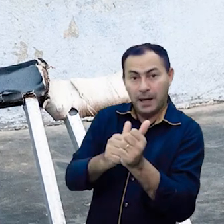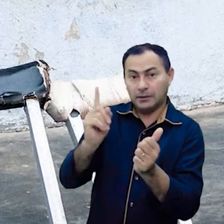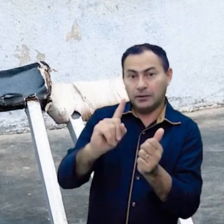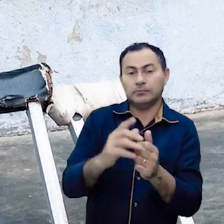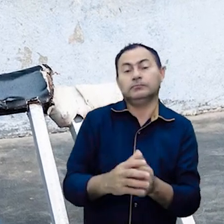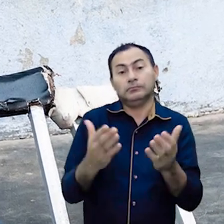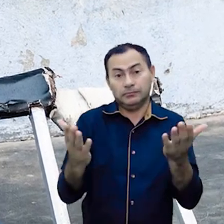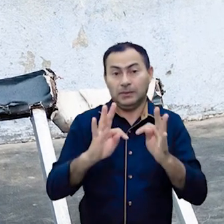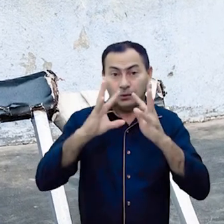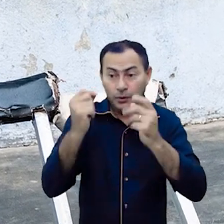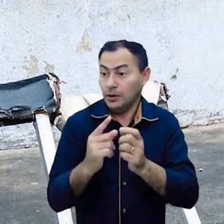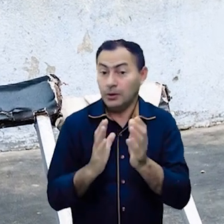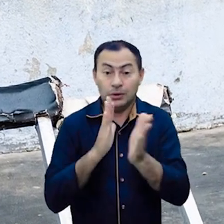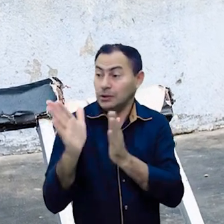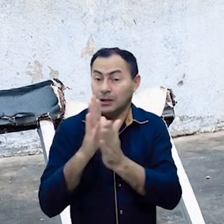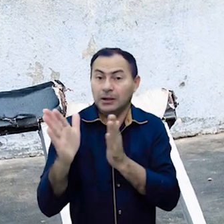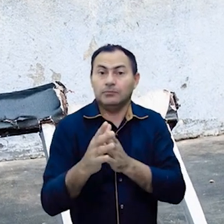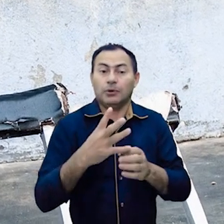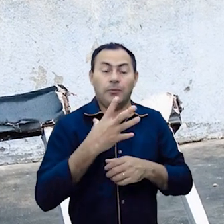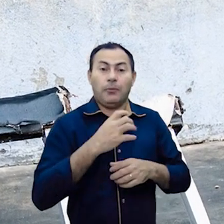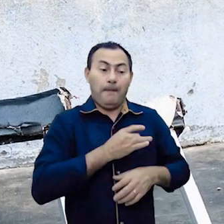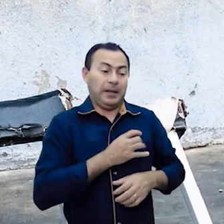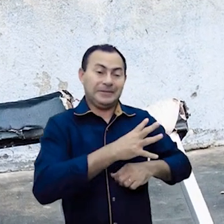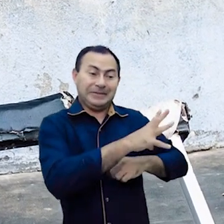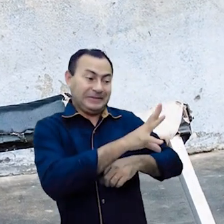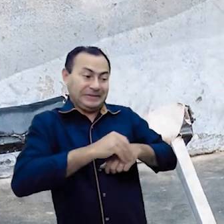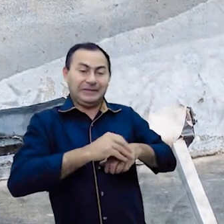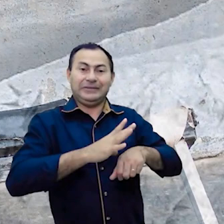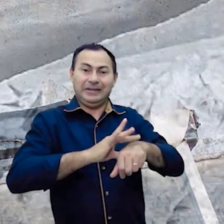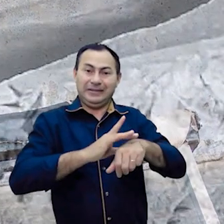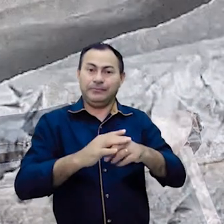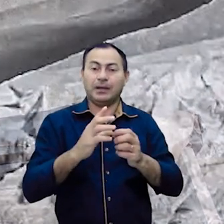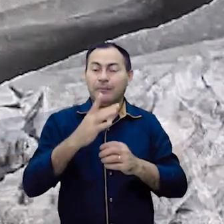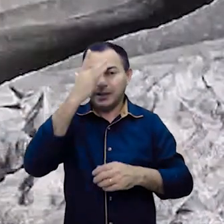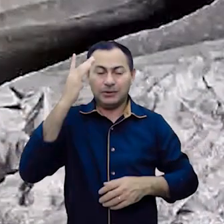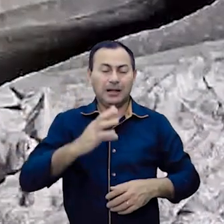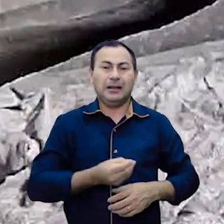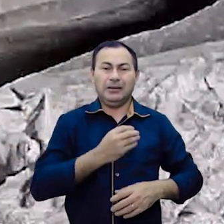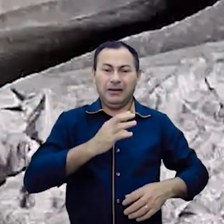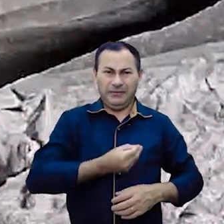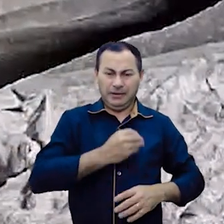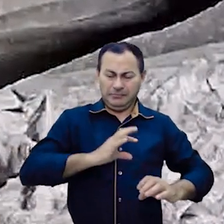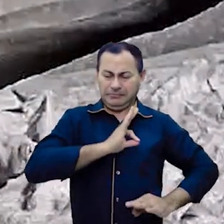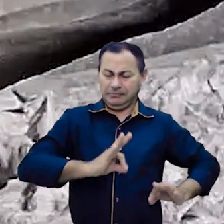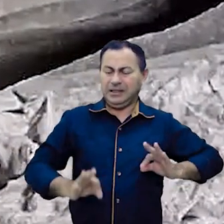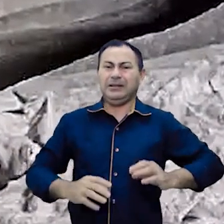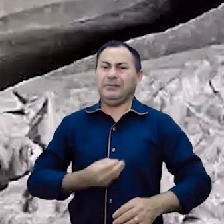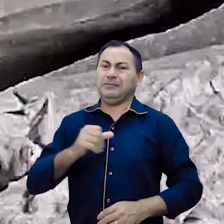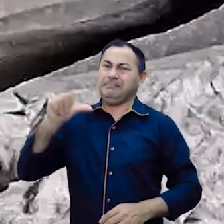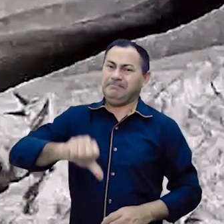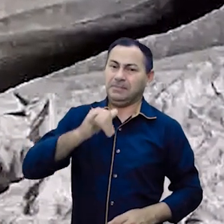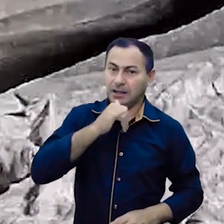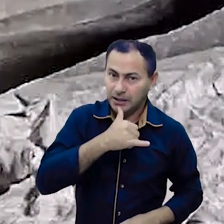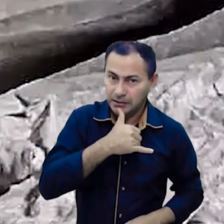vir para perto dele aliás todos corriam para longe dele imagine a solidão de um leproso e a vida horrível que